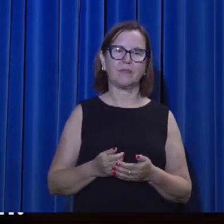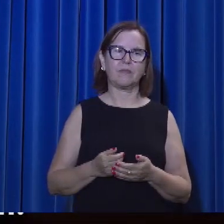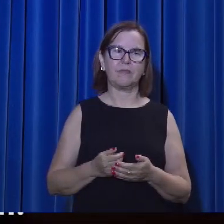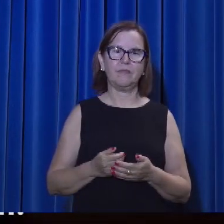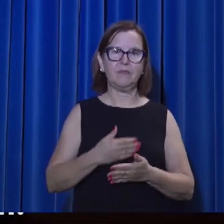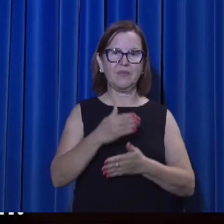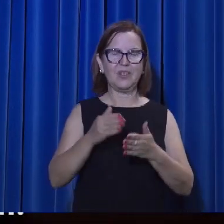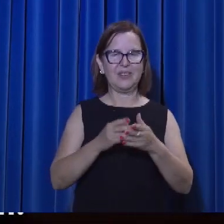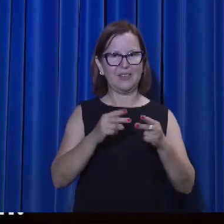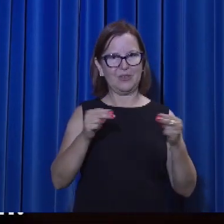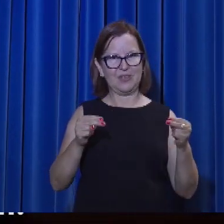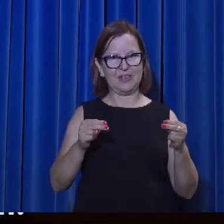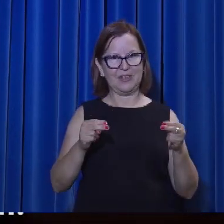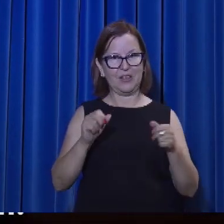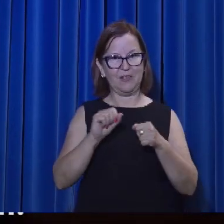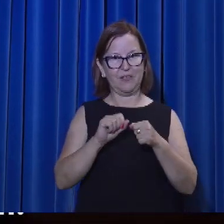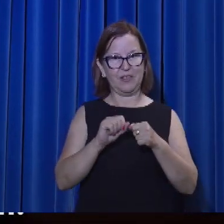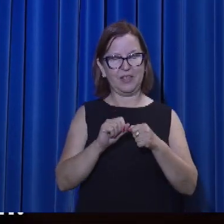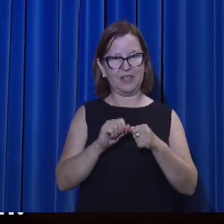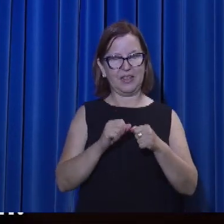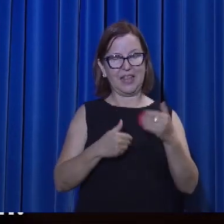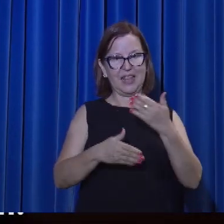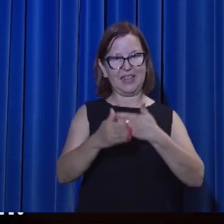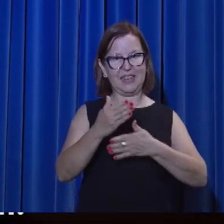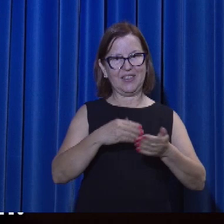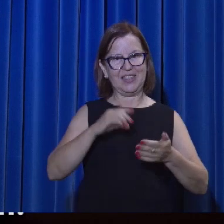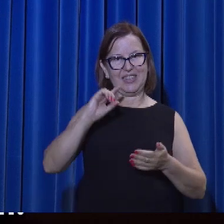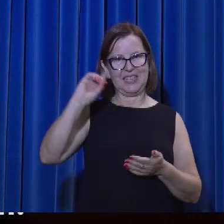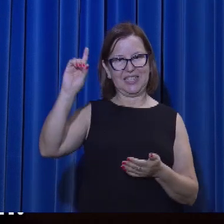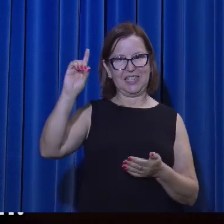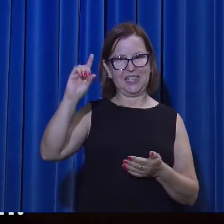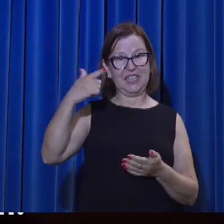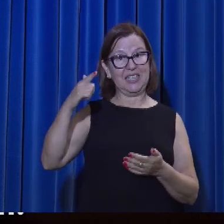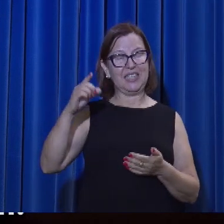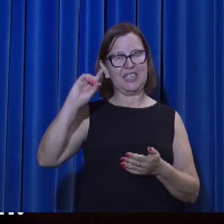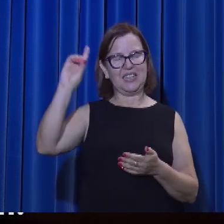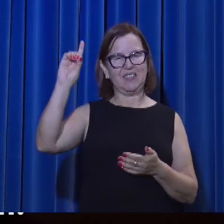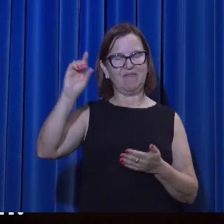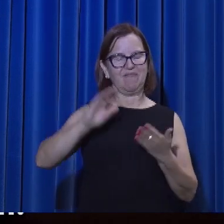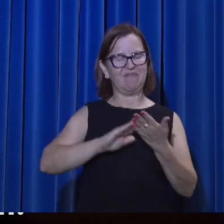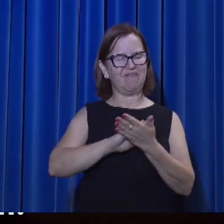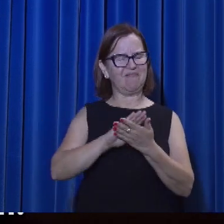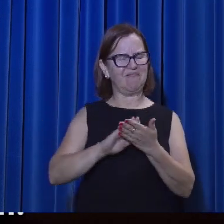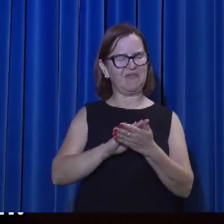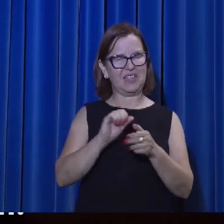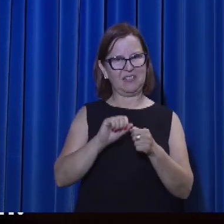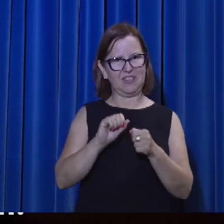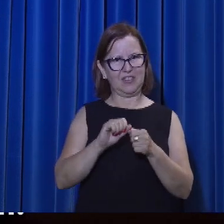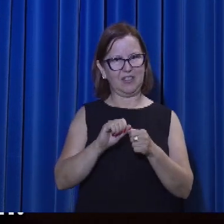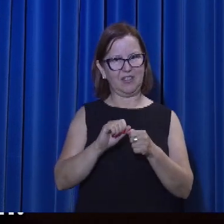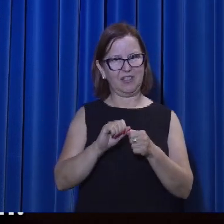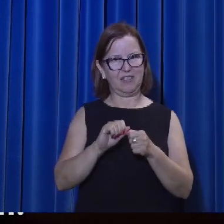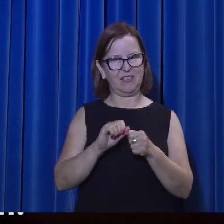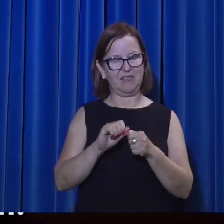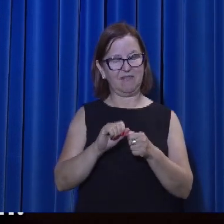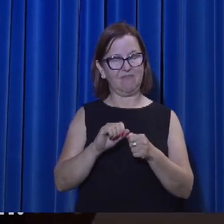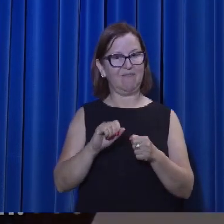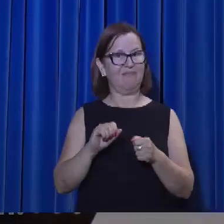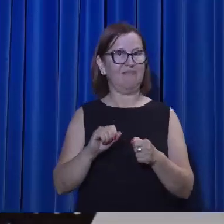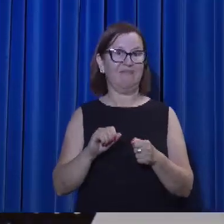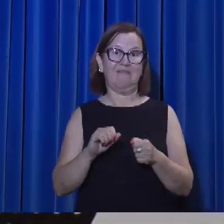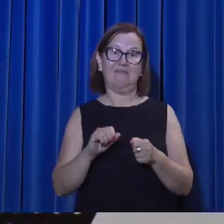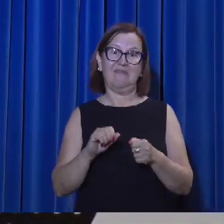Todas as coisas foram feitas por intermédio dele, e sem ele, nada do que foi feito se fez. Não